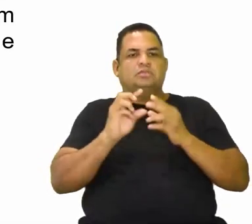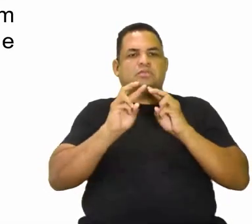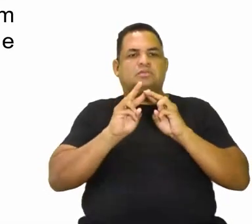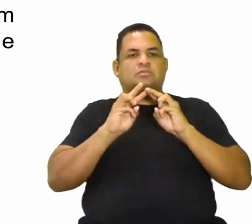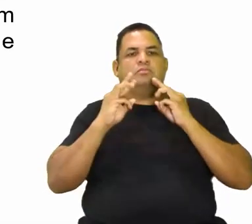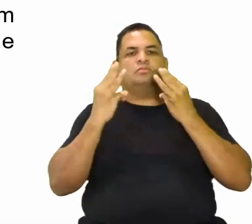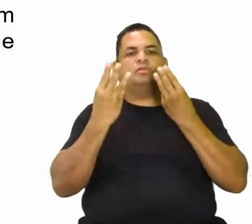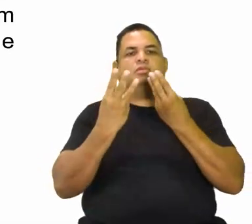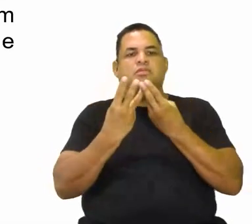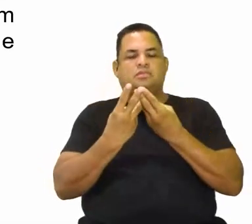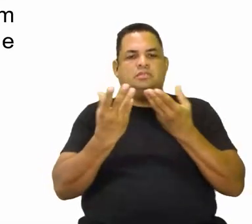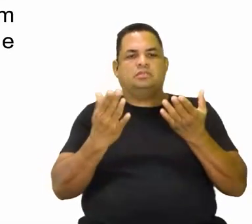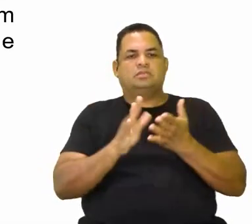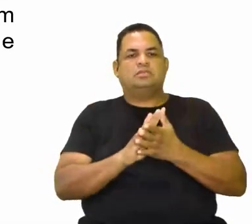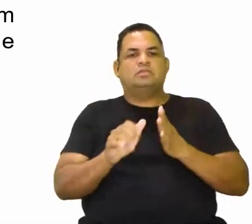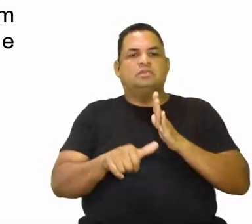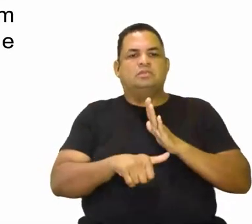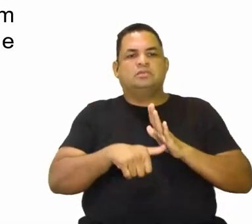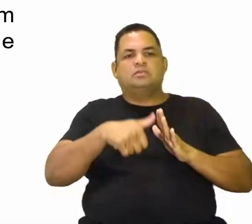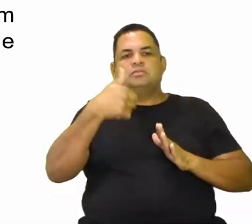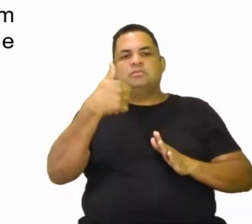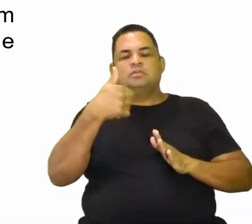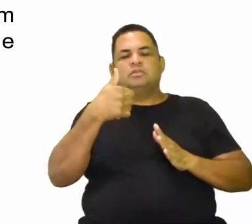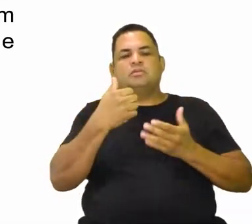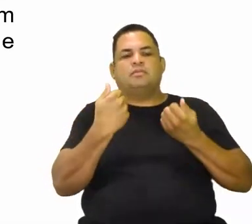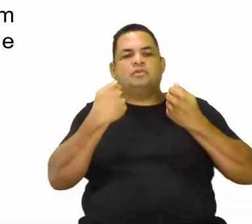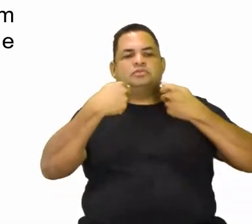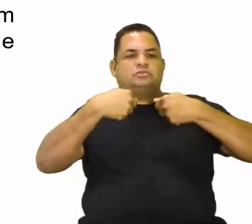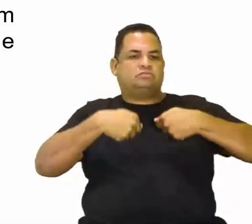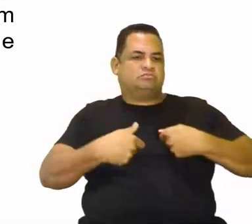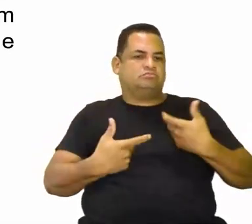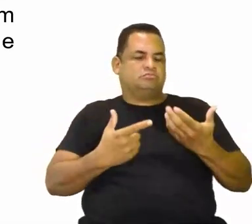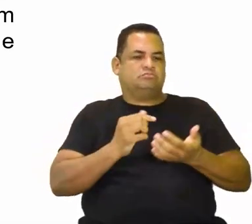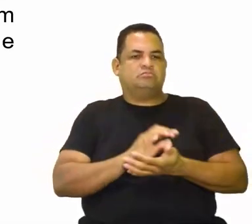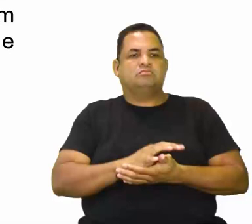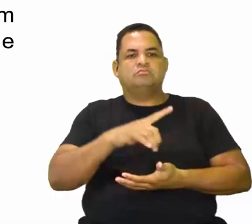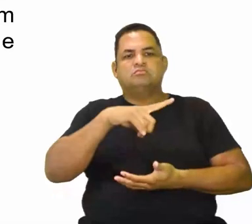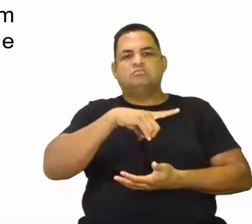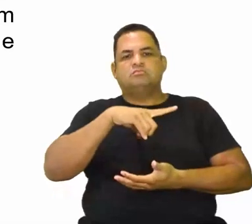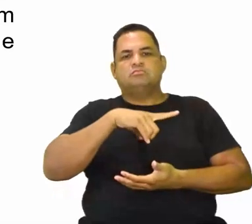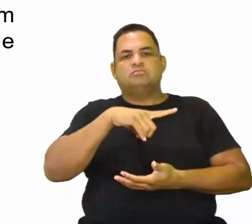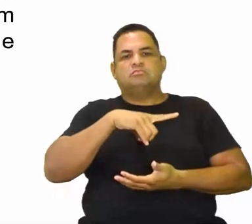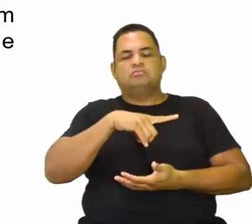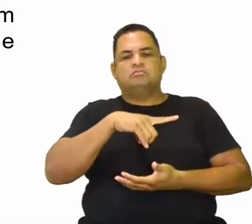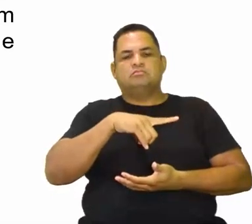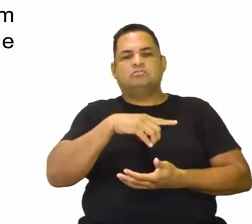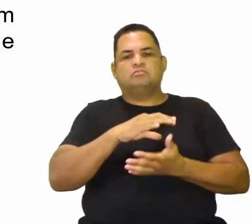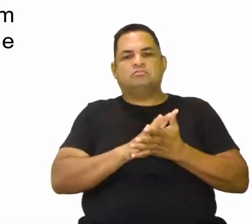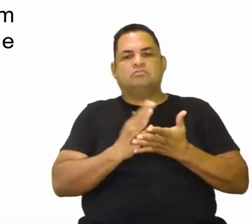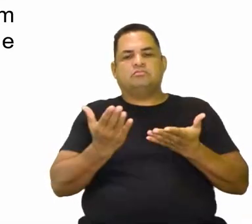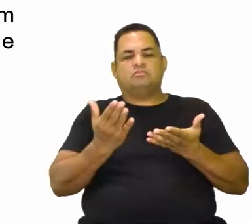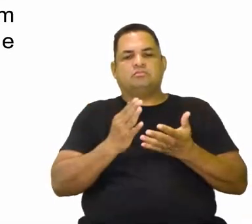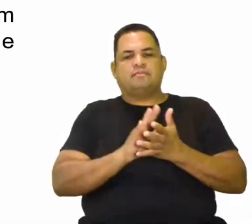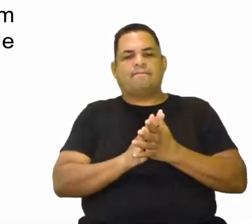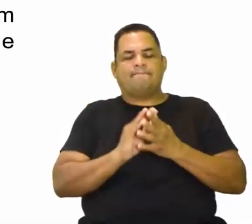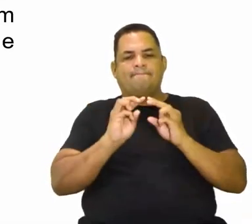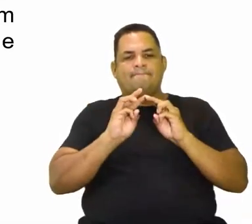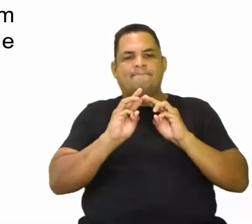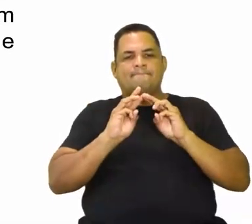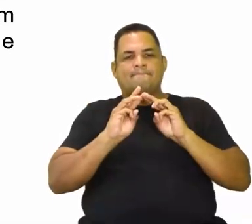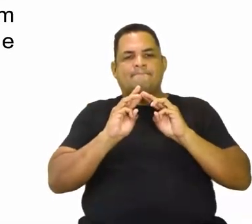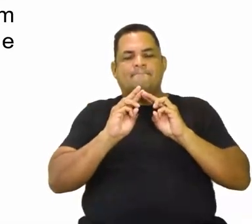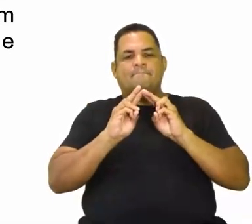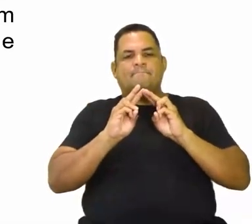Onde? Primeira hipótese. Na primeira hipótese, trata-se da